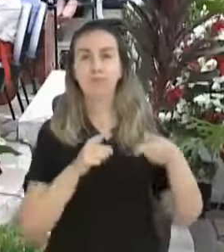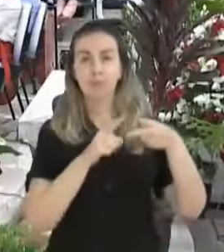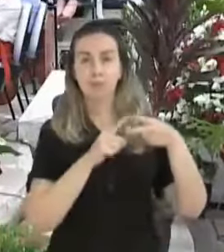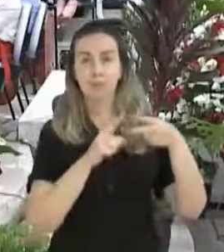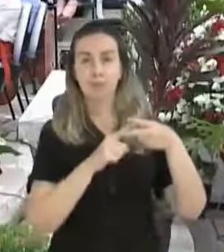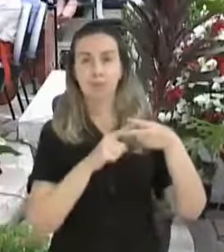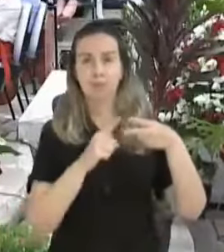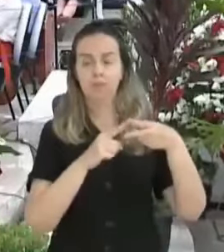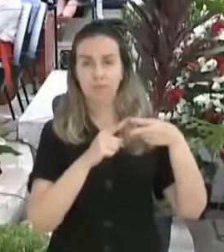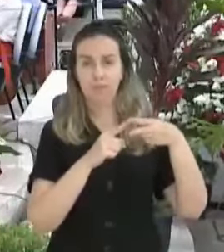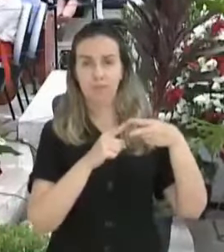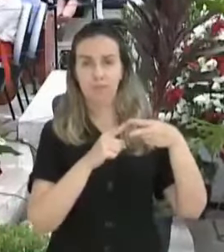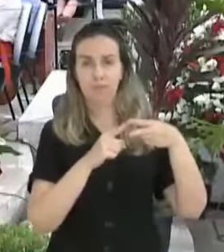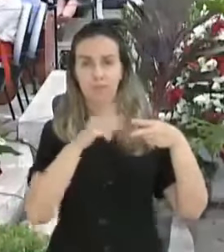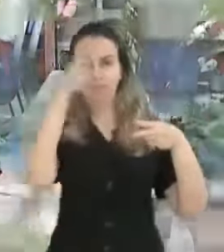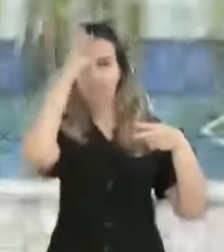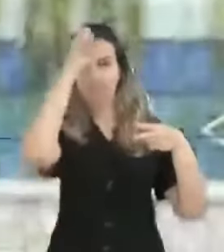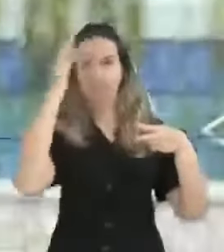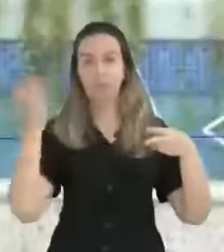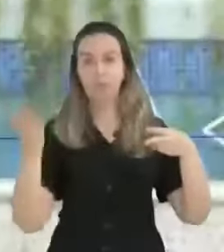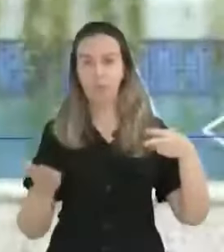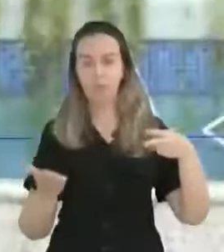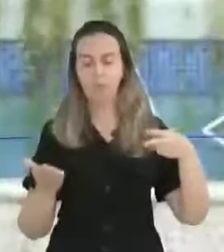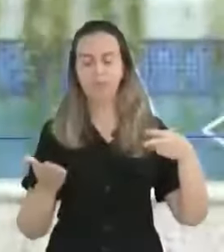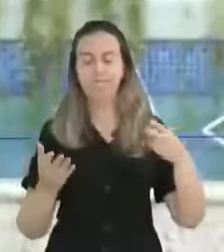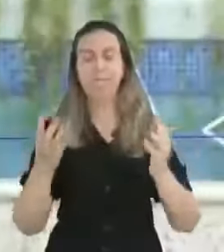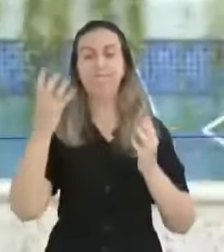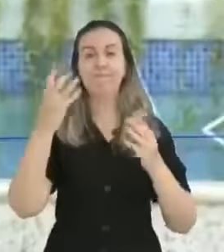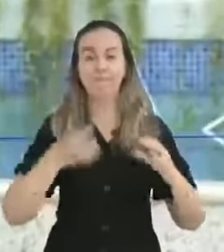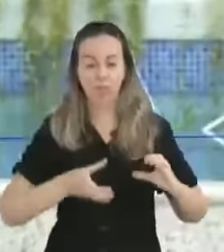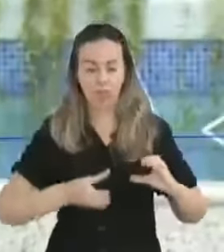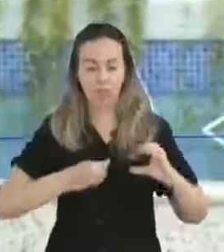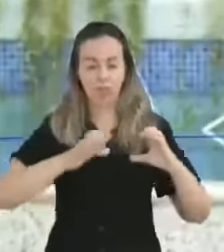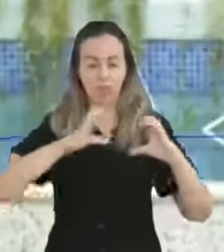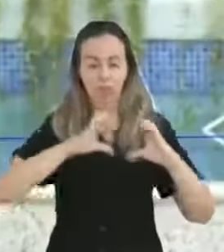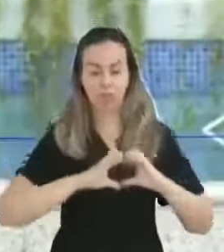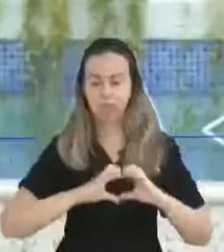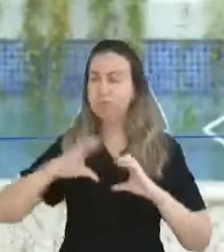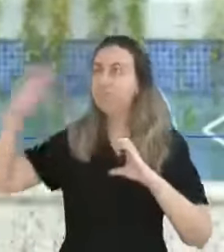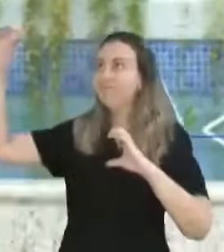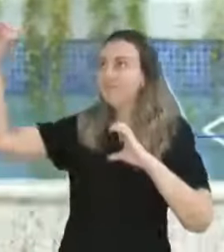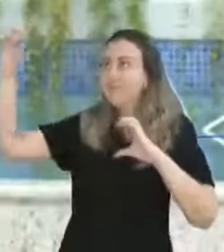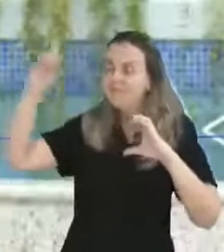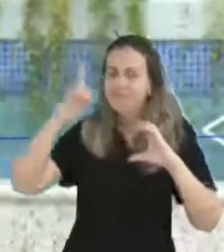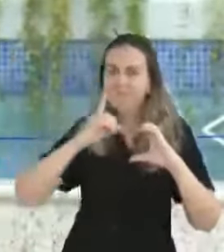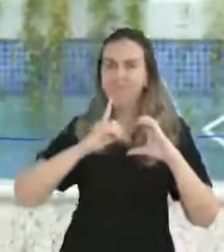converte-nos a ti, Senhor, e seremos convertidos.